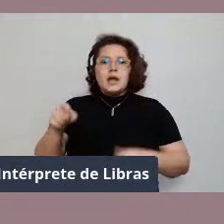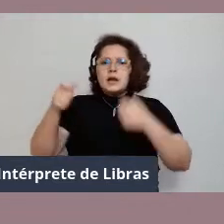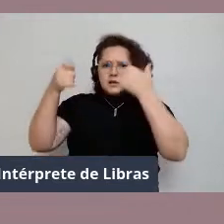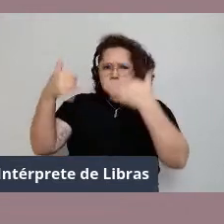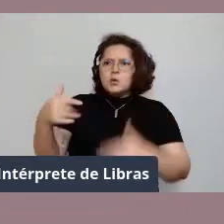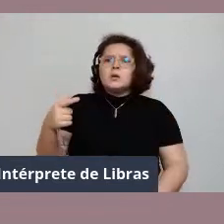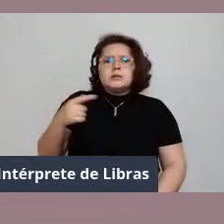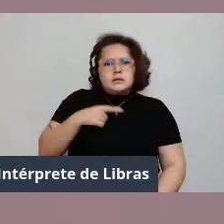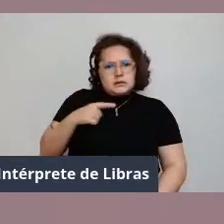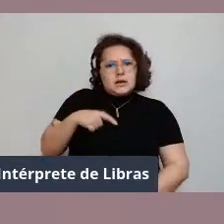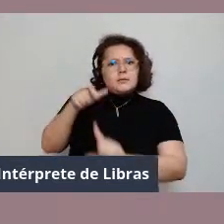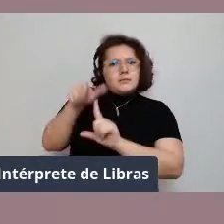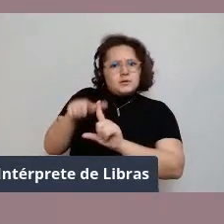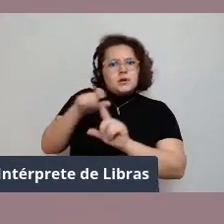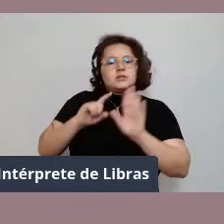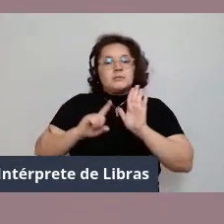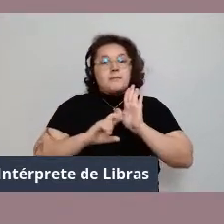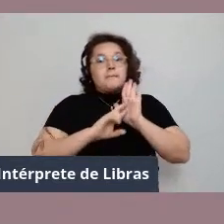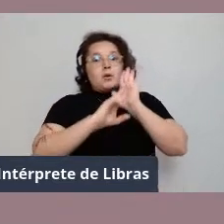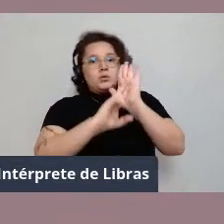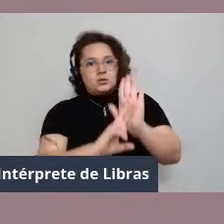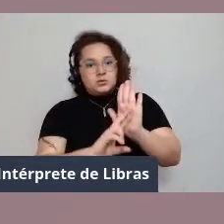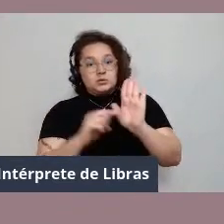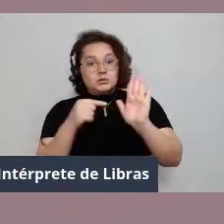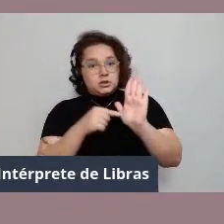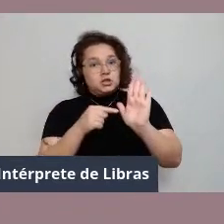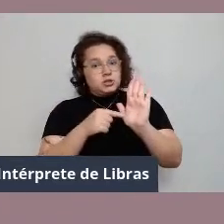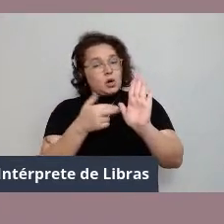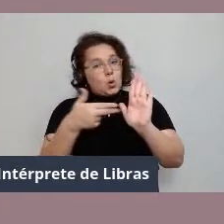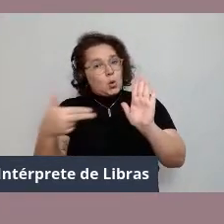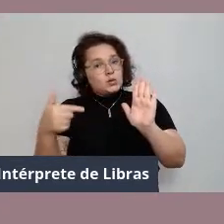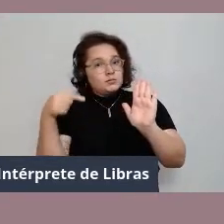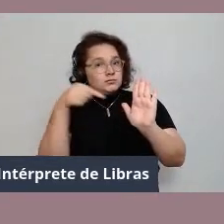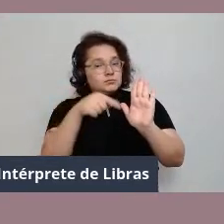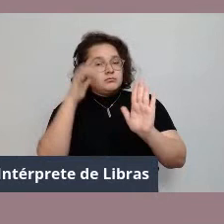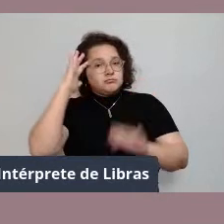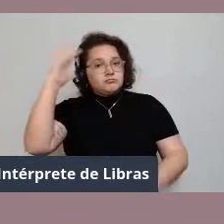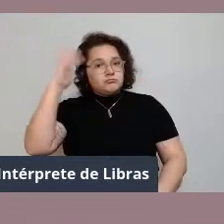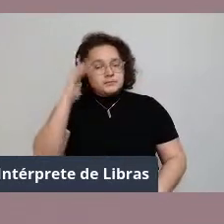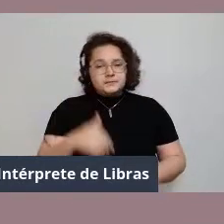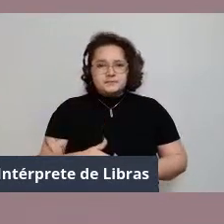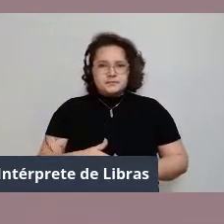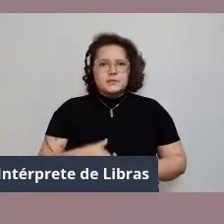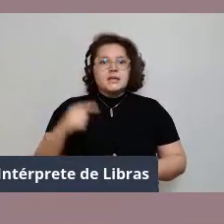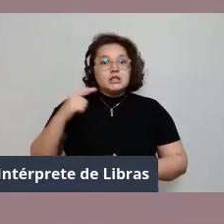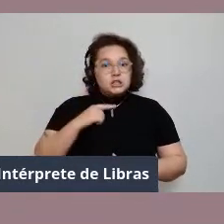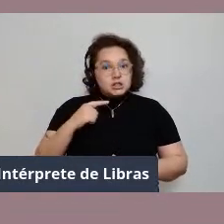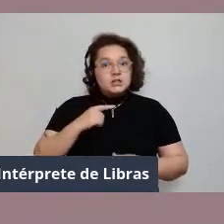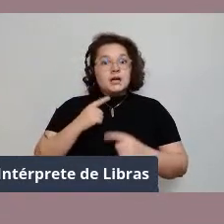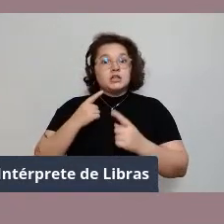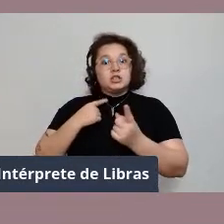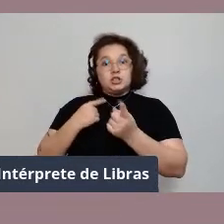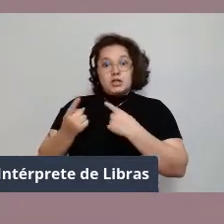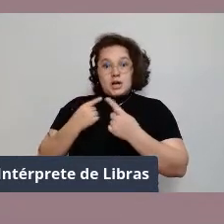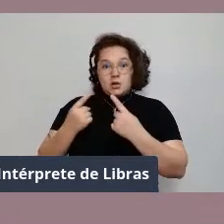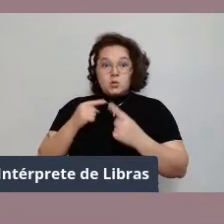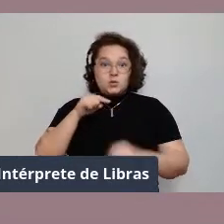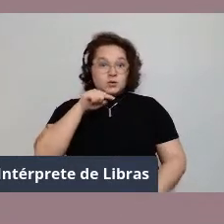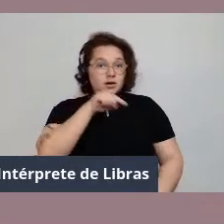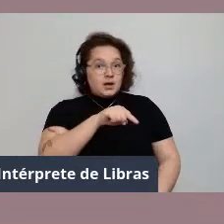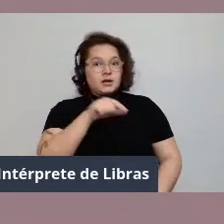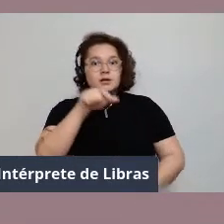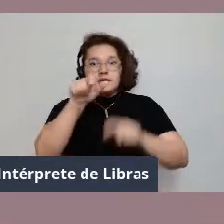muitas reflexões sobre ela. Tinha também alguns diálogos entre essa protagonista e outros